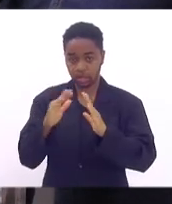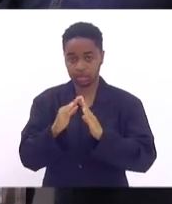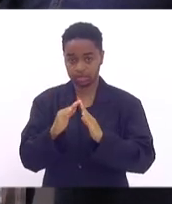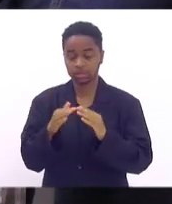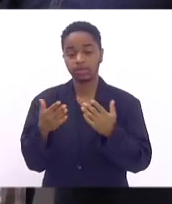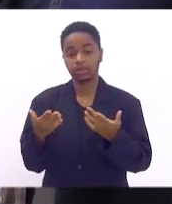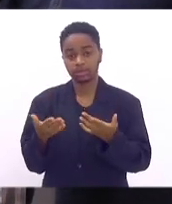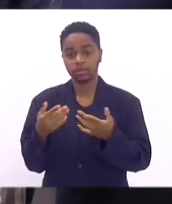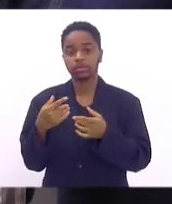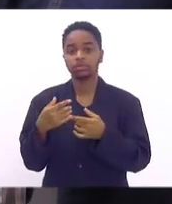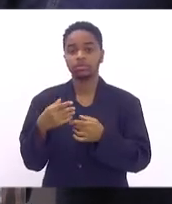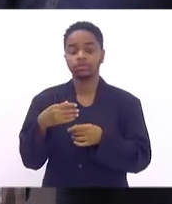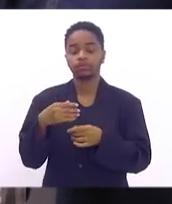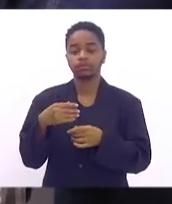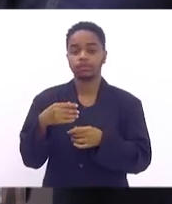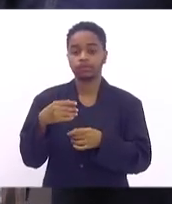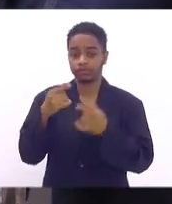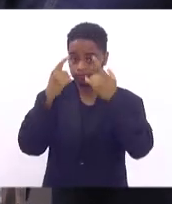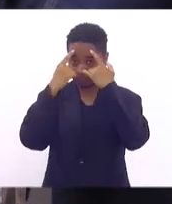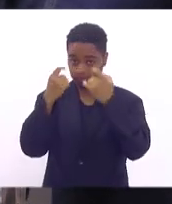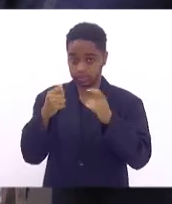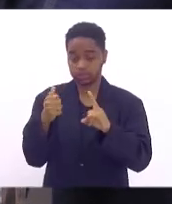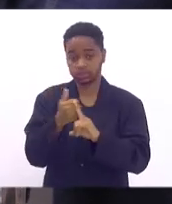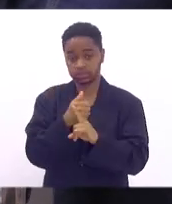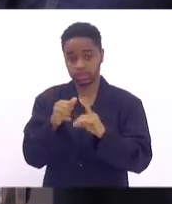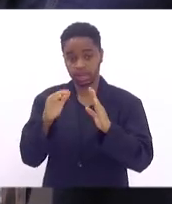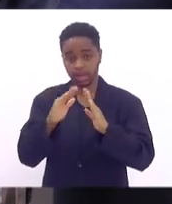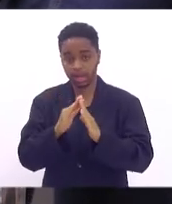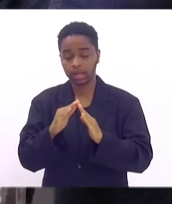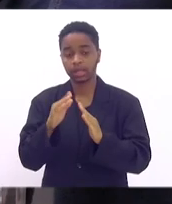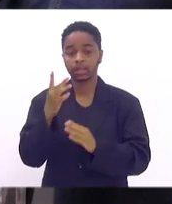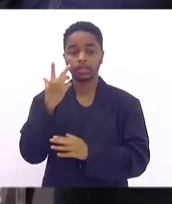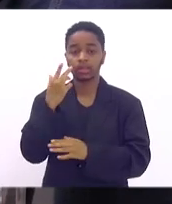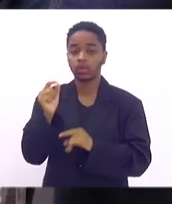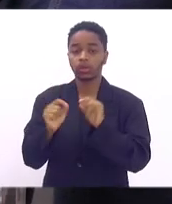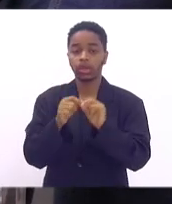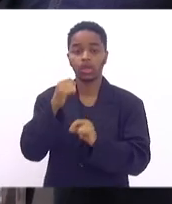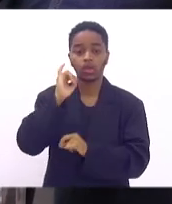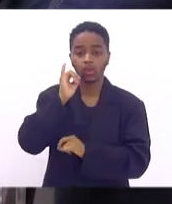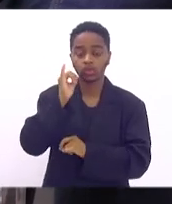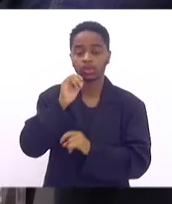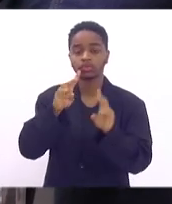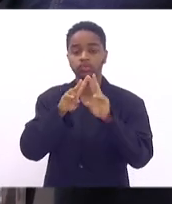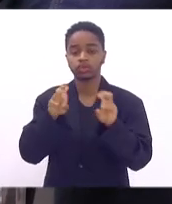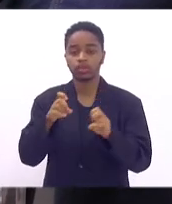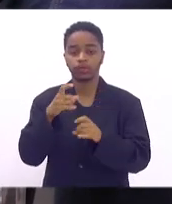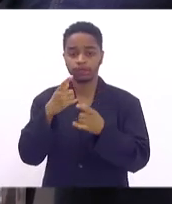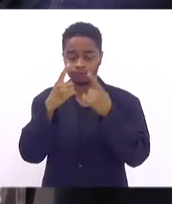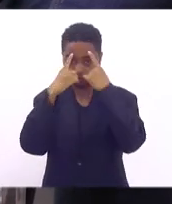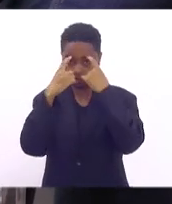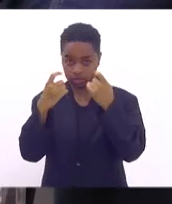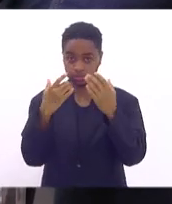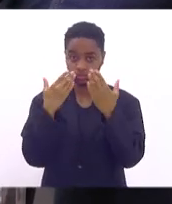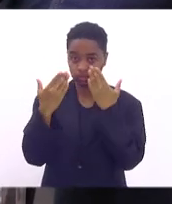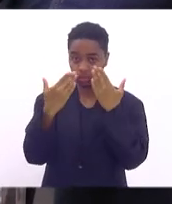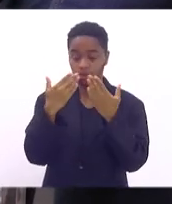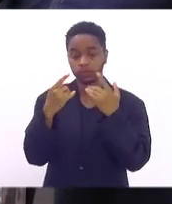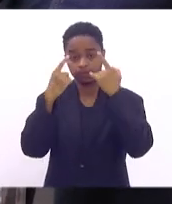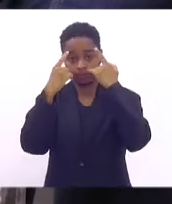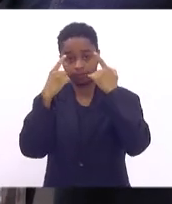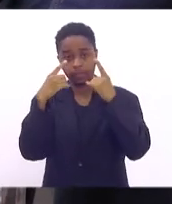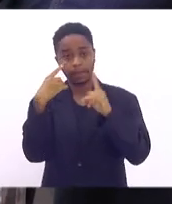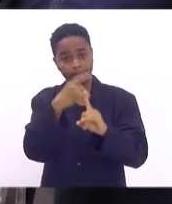caso de violência doméstica, é muito comum que ela chegue com um relato de violência psicológica, de agressão física, questão de